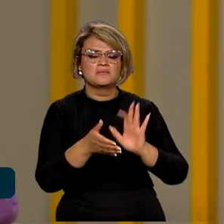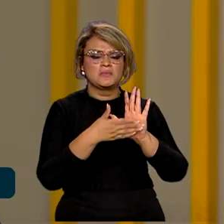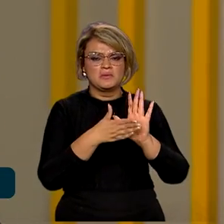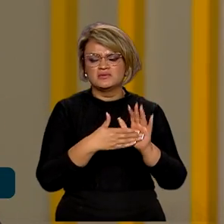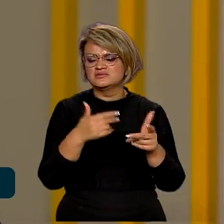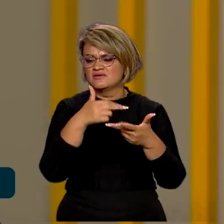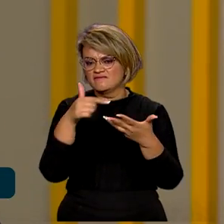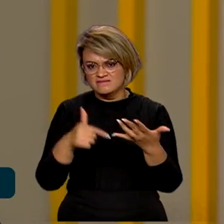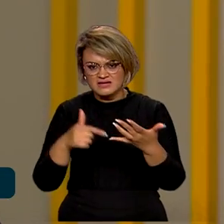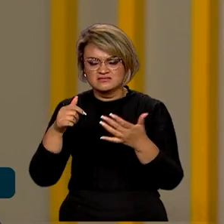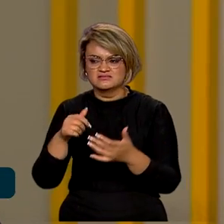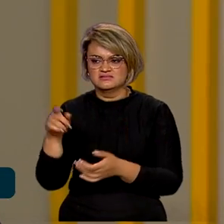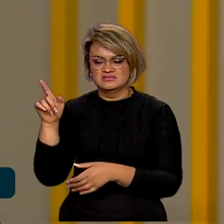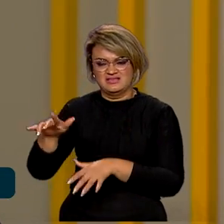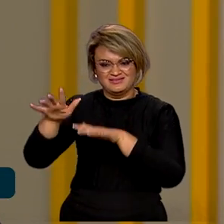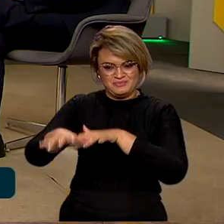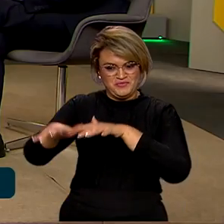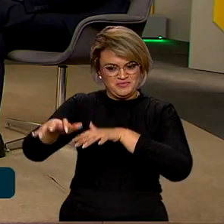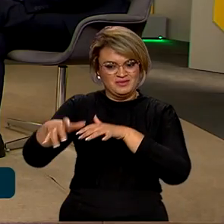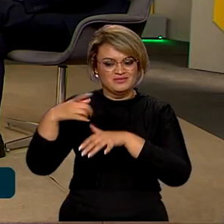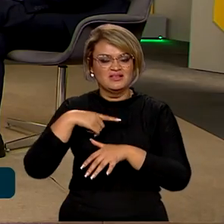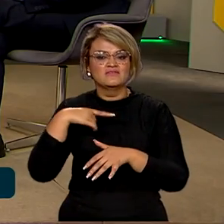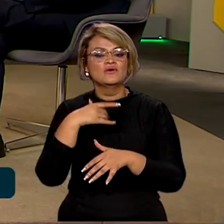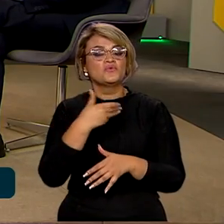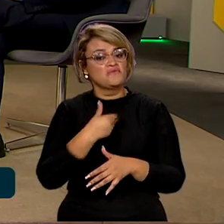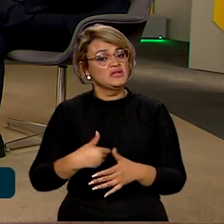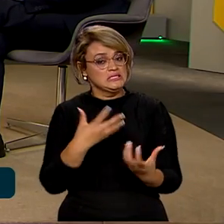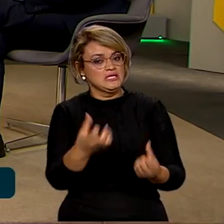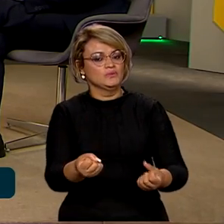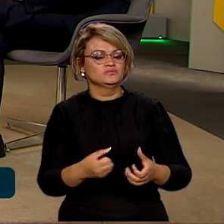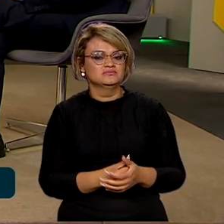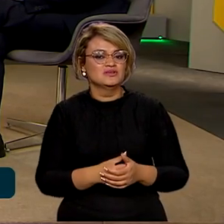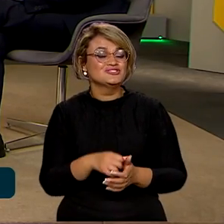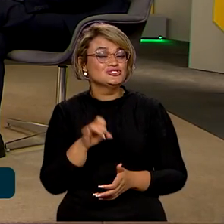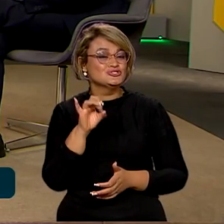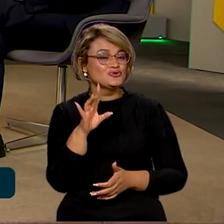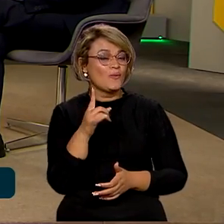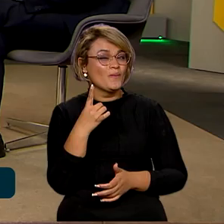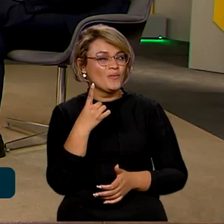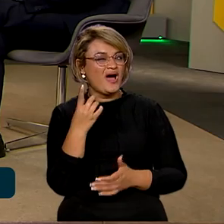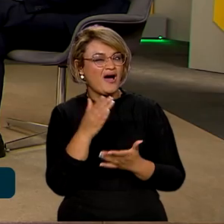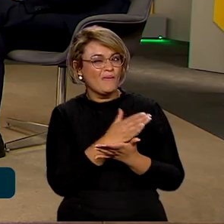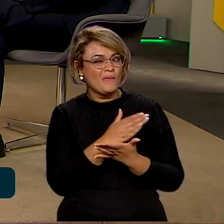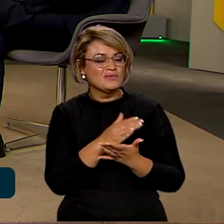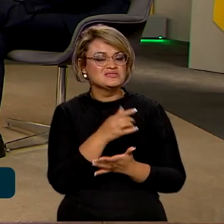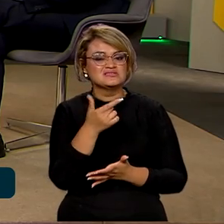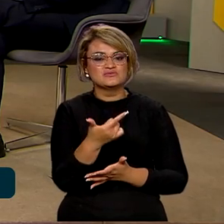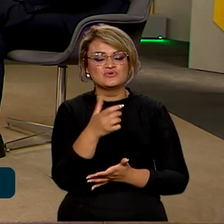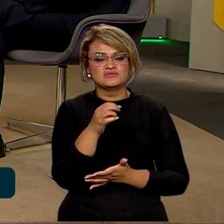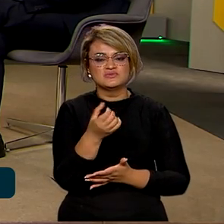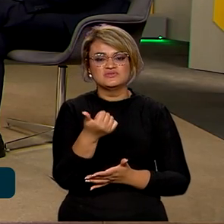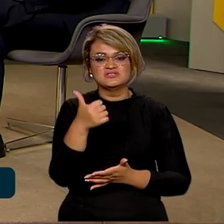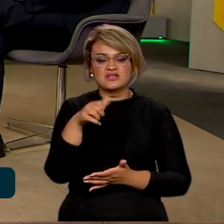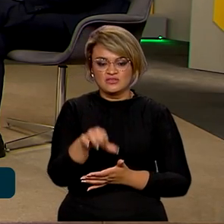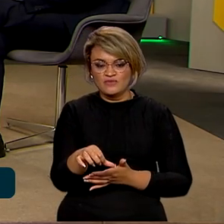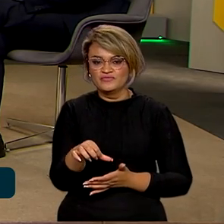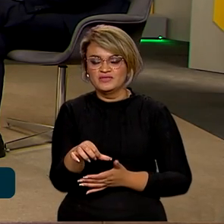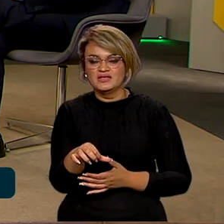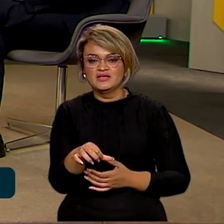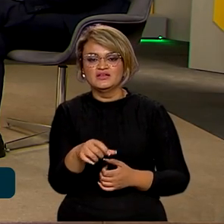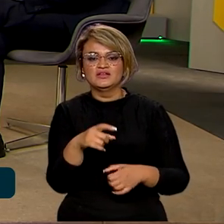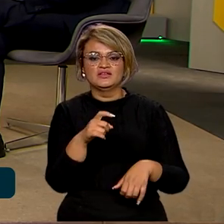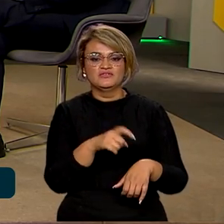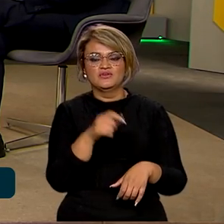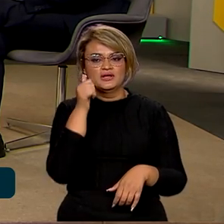propostas que as Margaridas trouxeram, o governo respondeu, exceto, evidentemente, em 2019, onde momento em que elas sequer